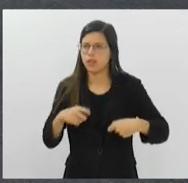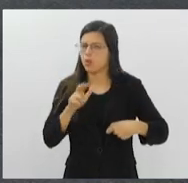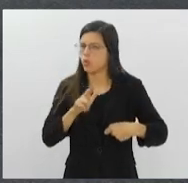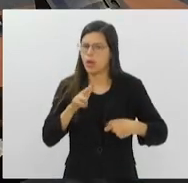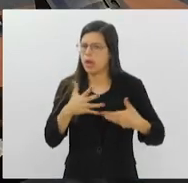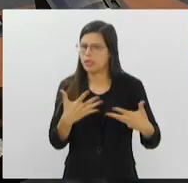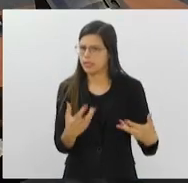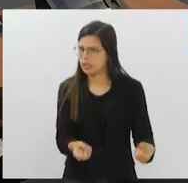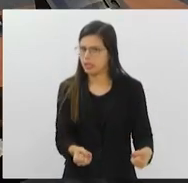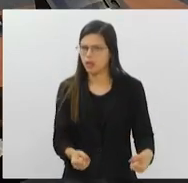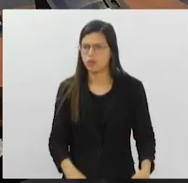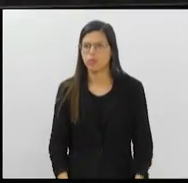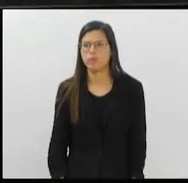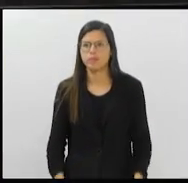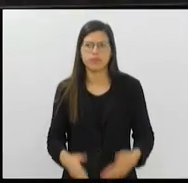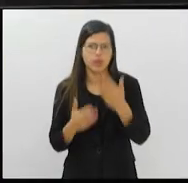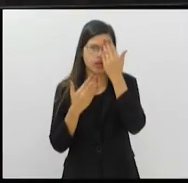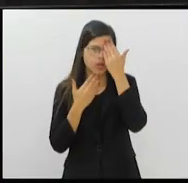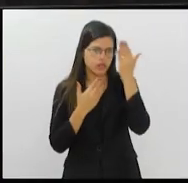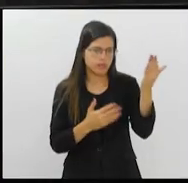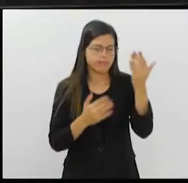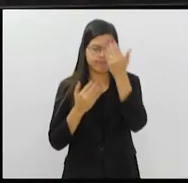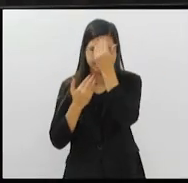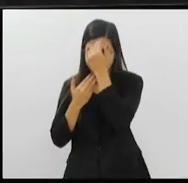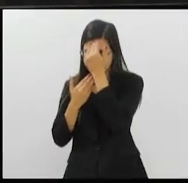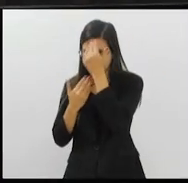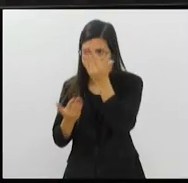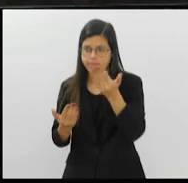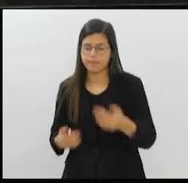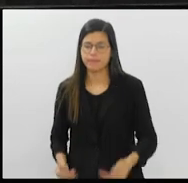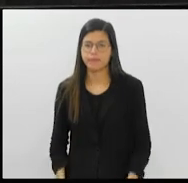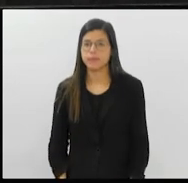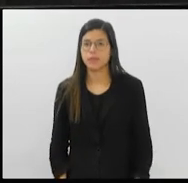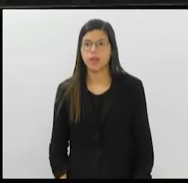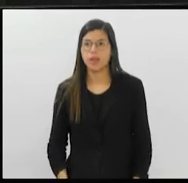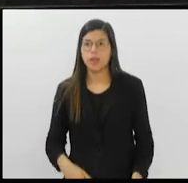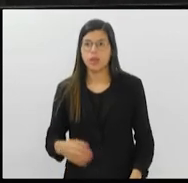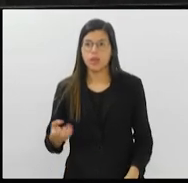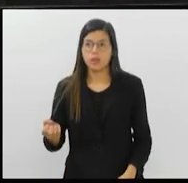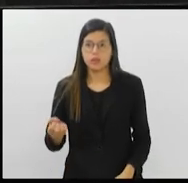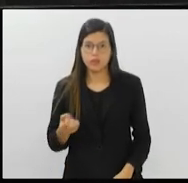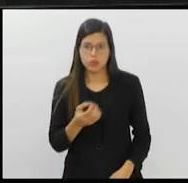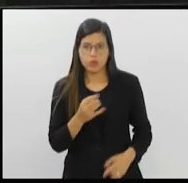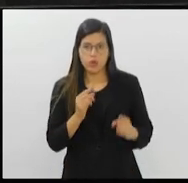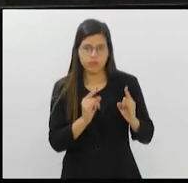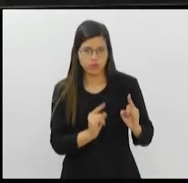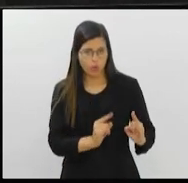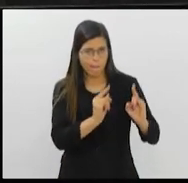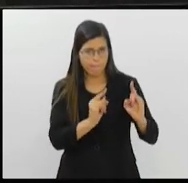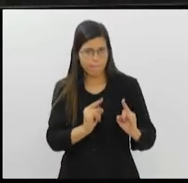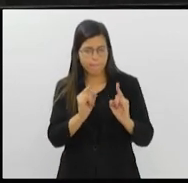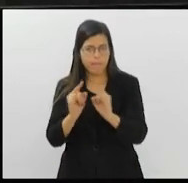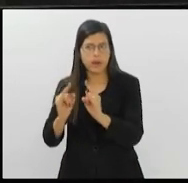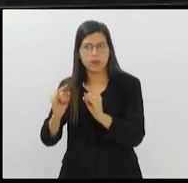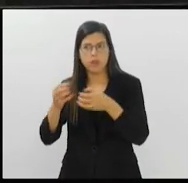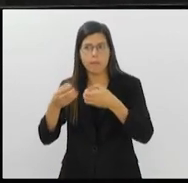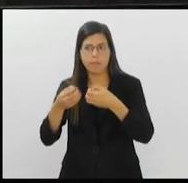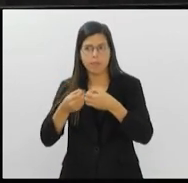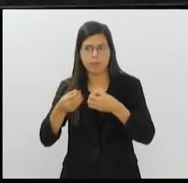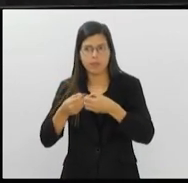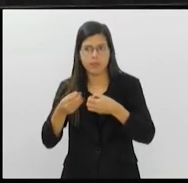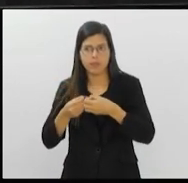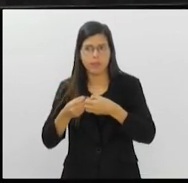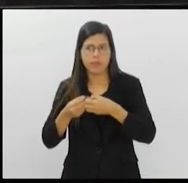Muito obrigado. Obrigado, Vossa Excelência. Esses novos empreendimentos estão muito próximos da